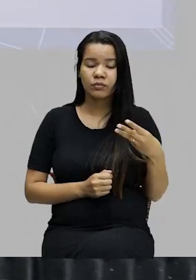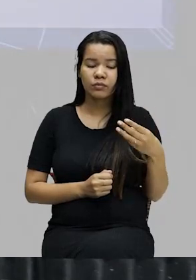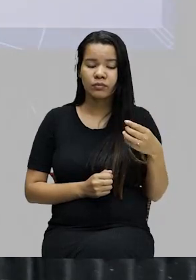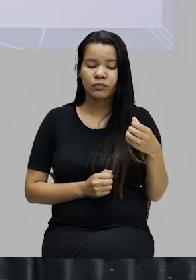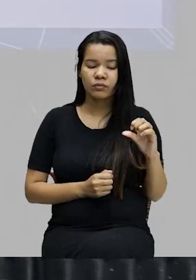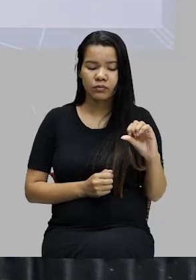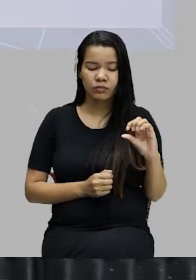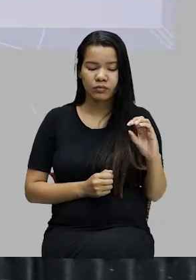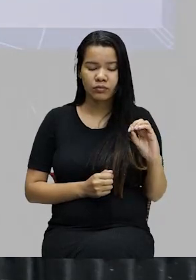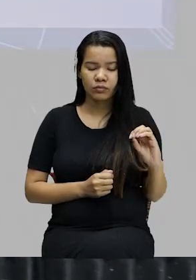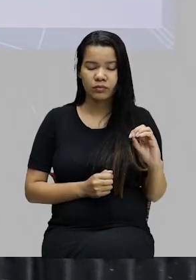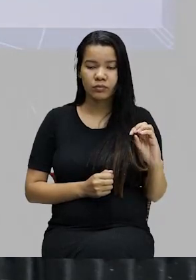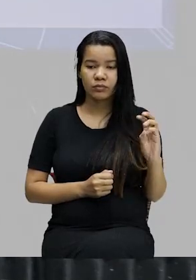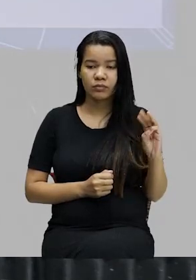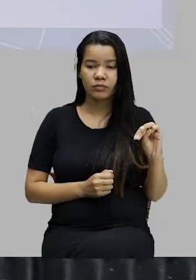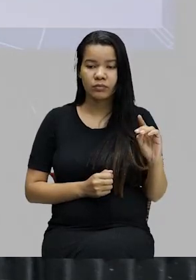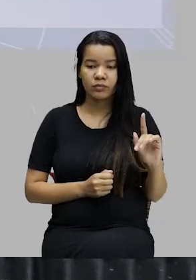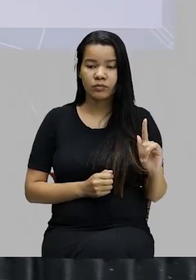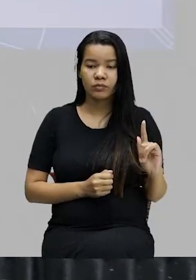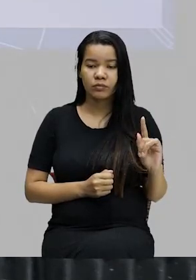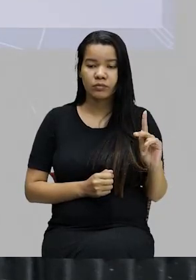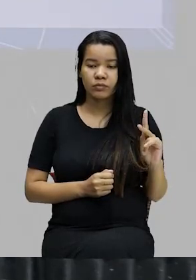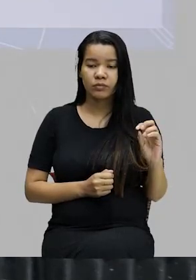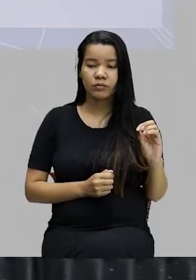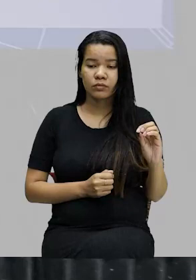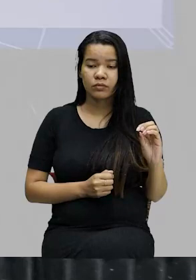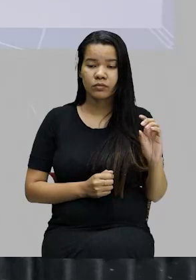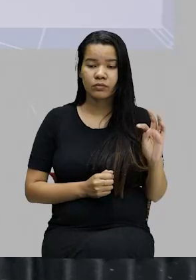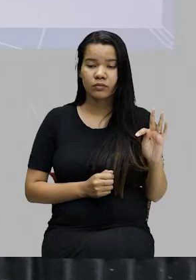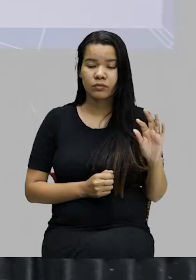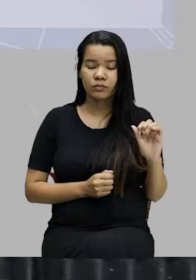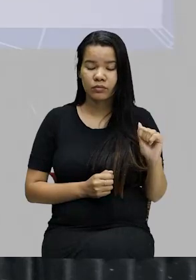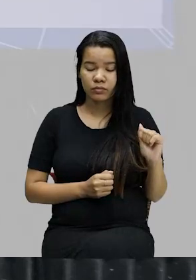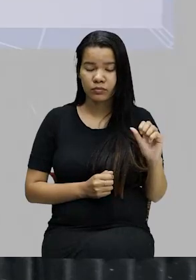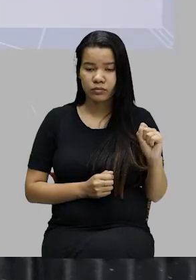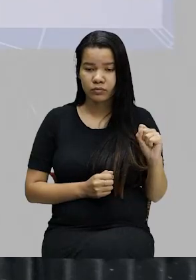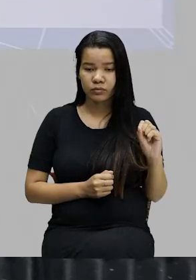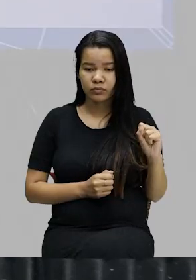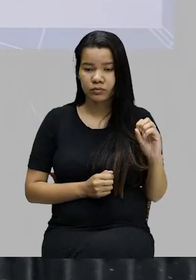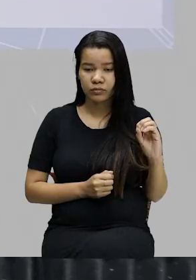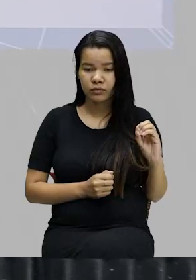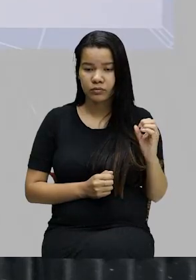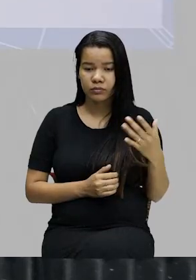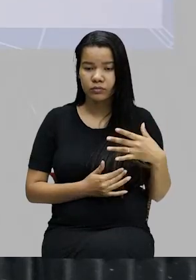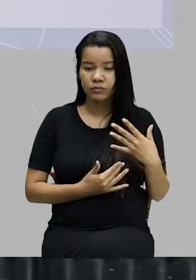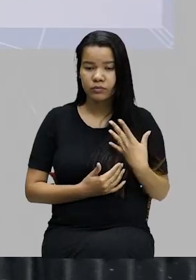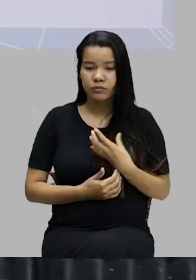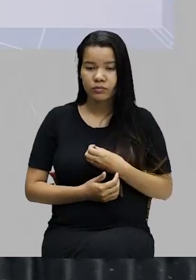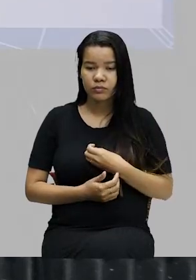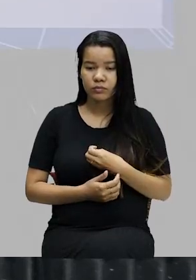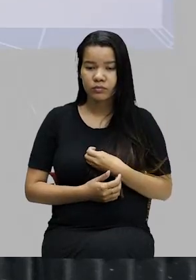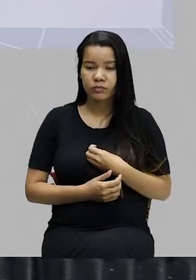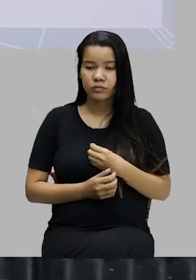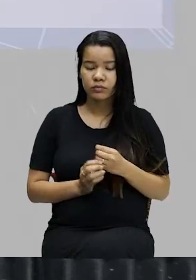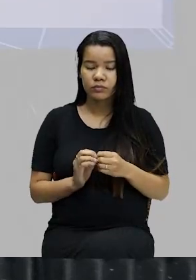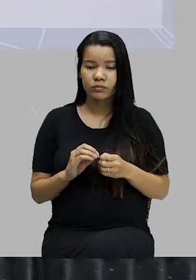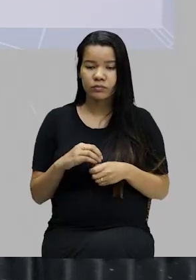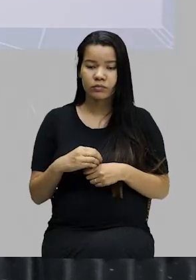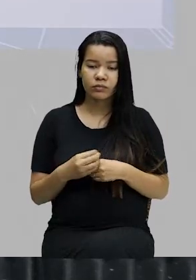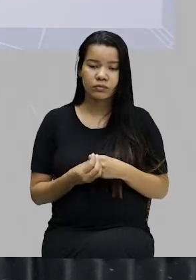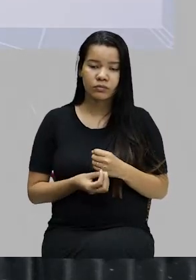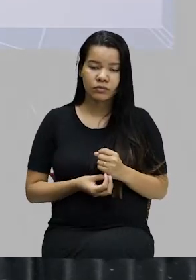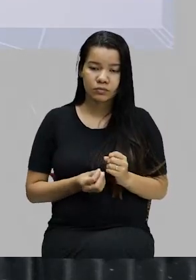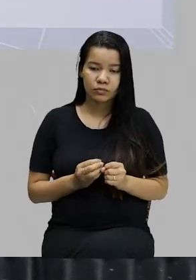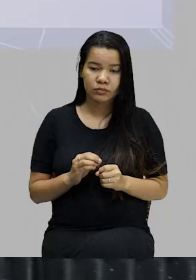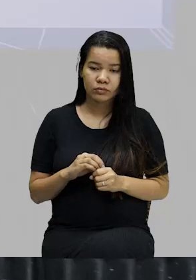potássio. Qual é o número de átomos desse elemento aí existente, ok? Bom, a